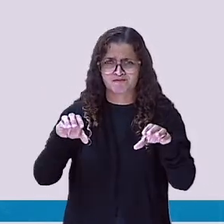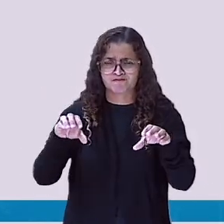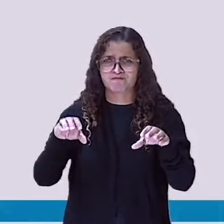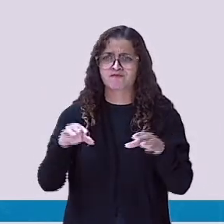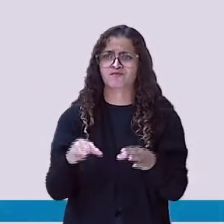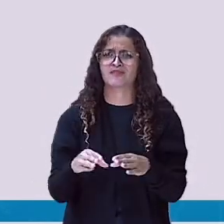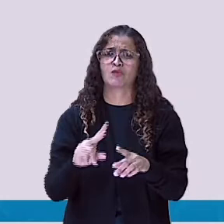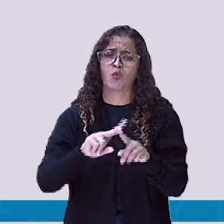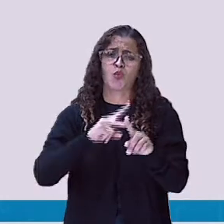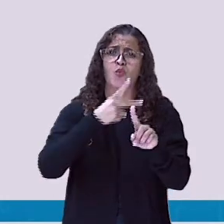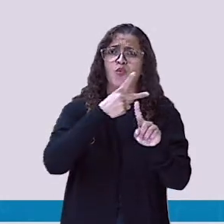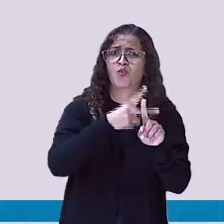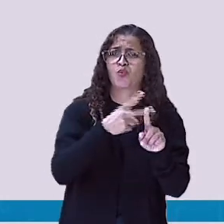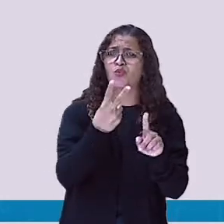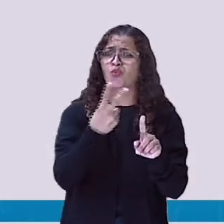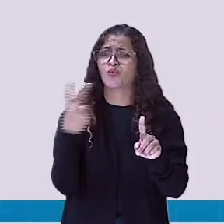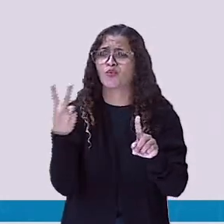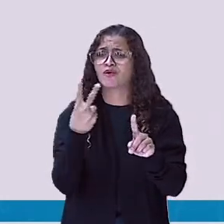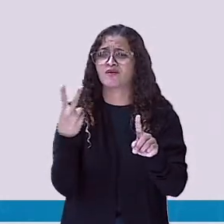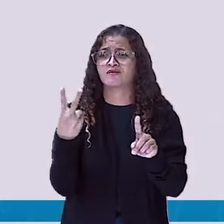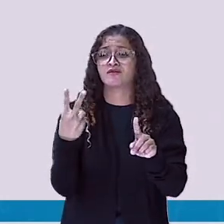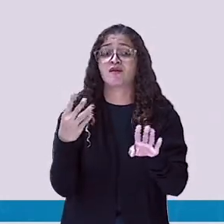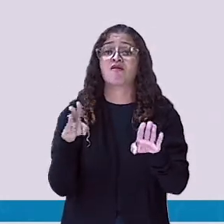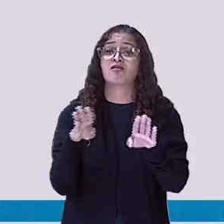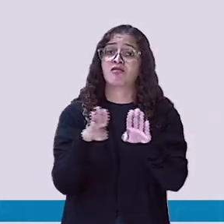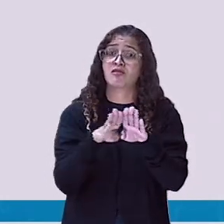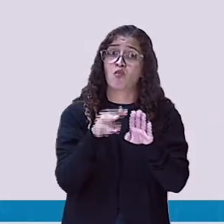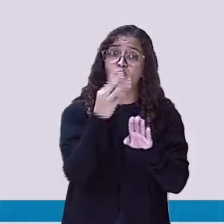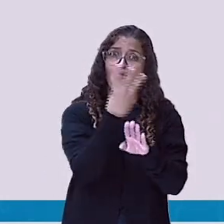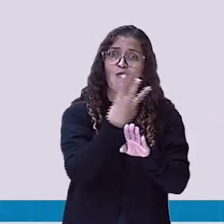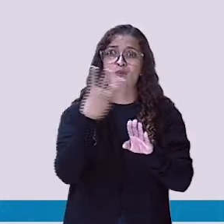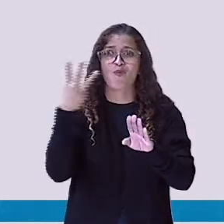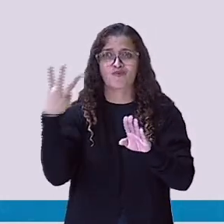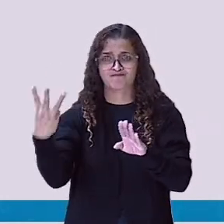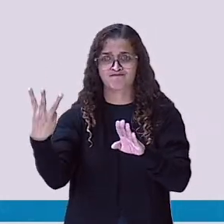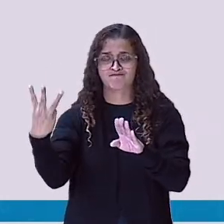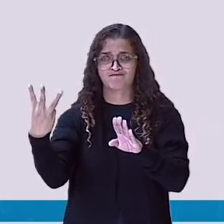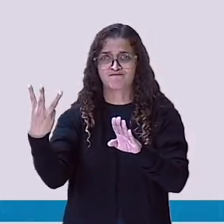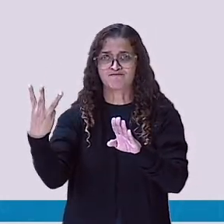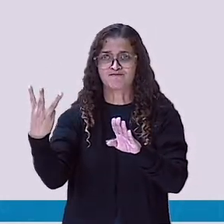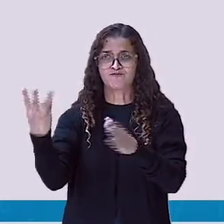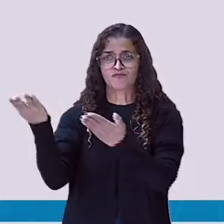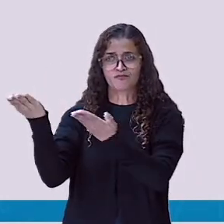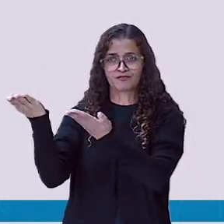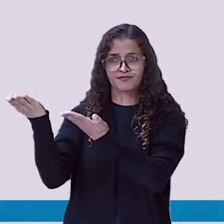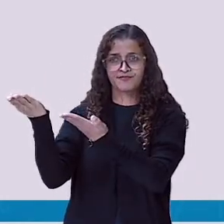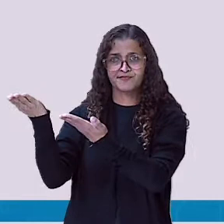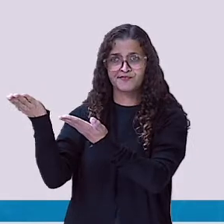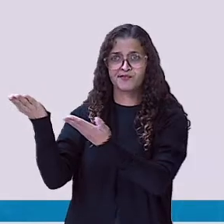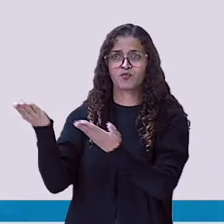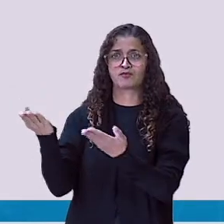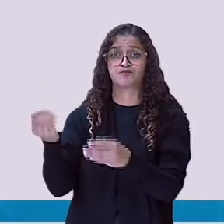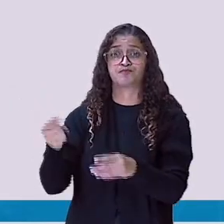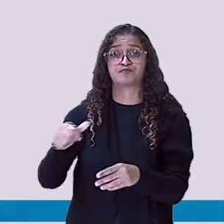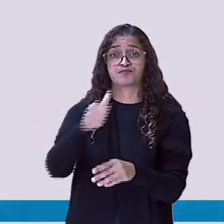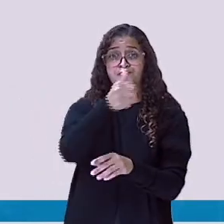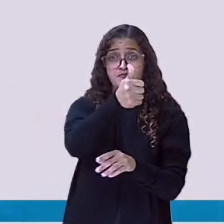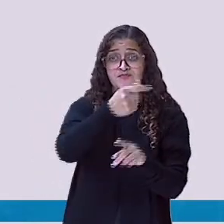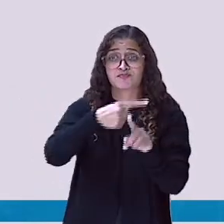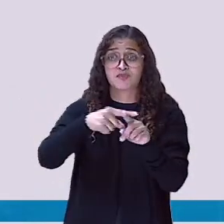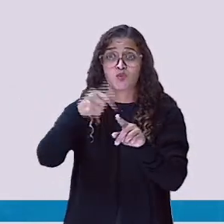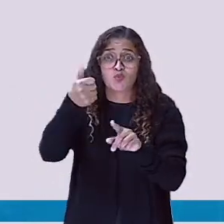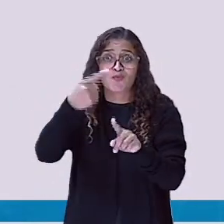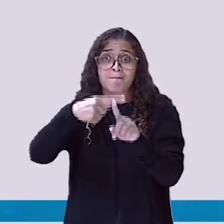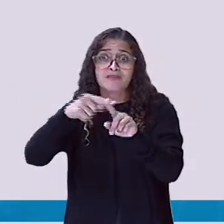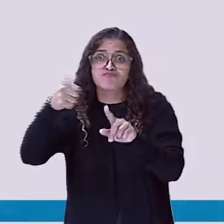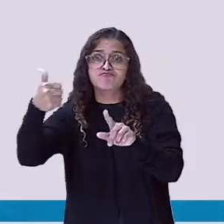a mesma distância, significa que o triplo é 3 vezes a mesma distância. Então, eu tenho 1 mais 1 mais